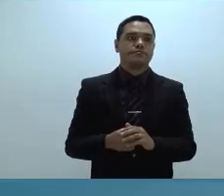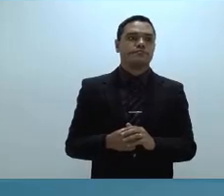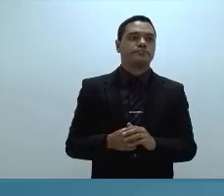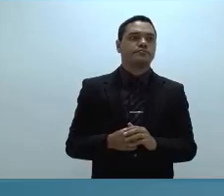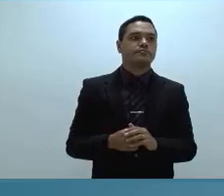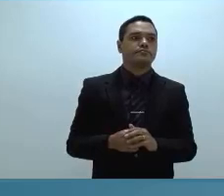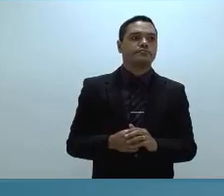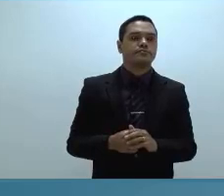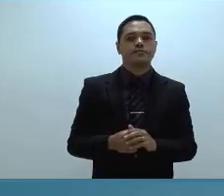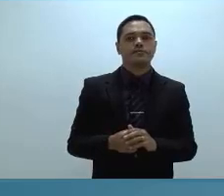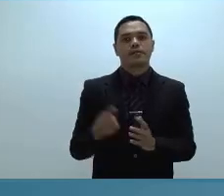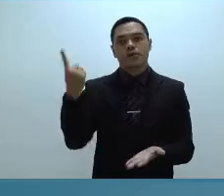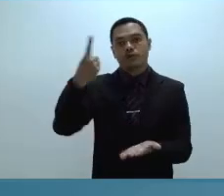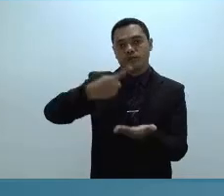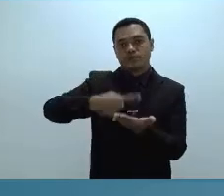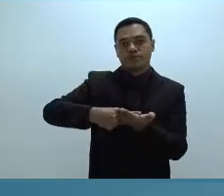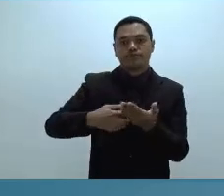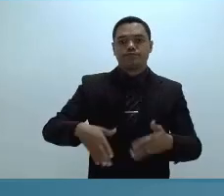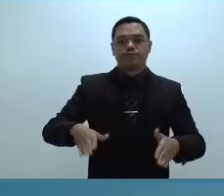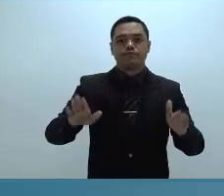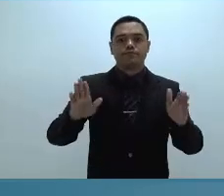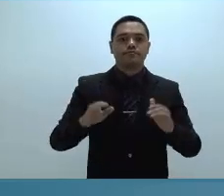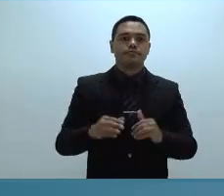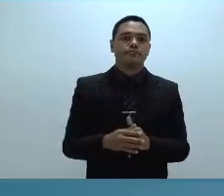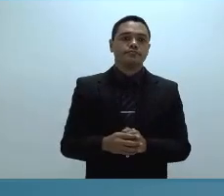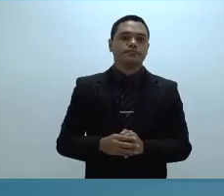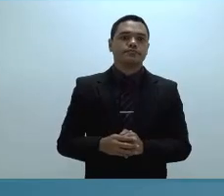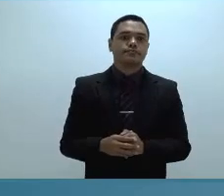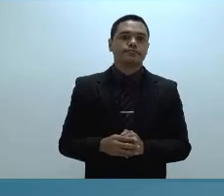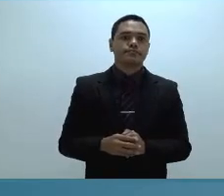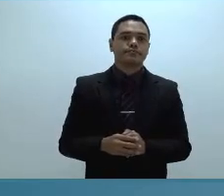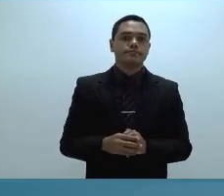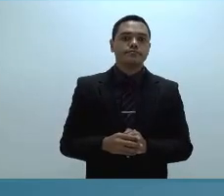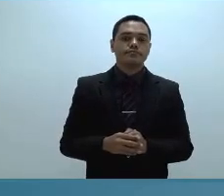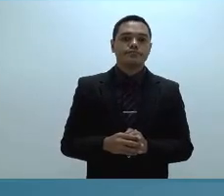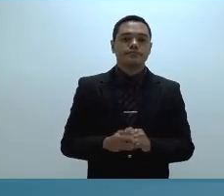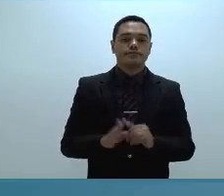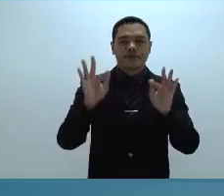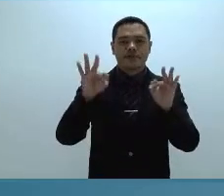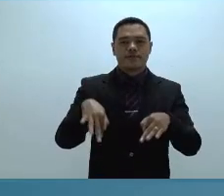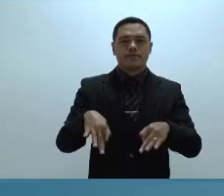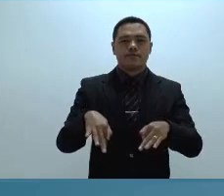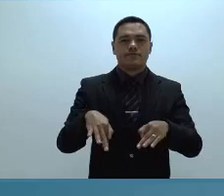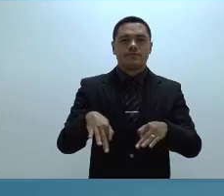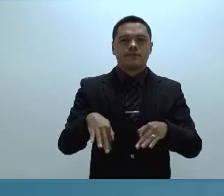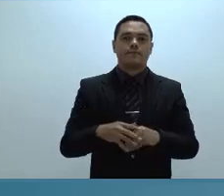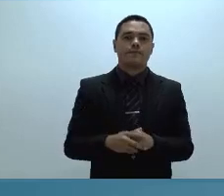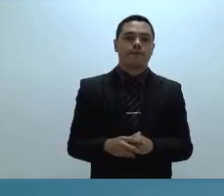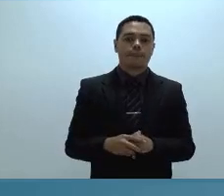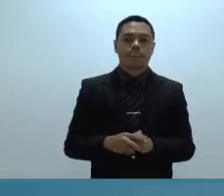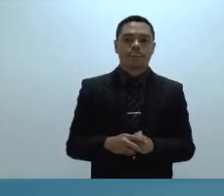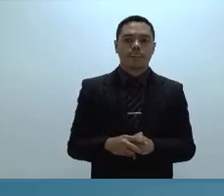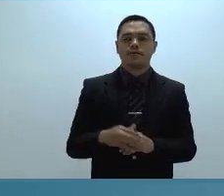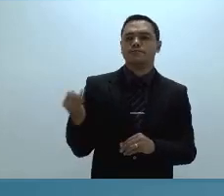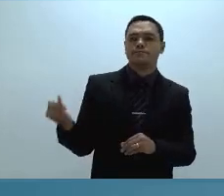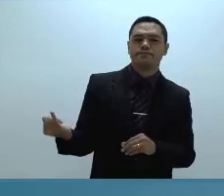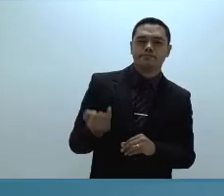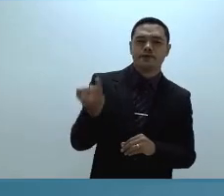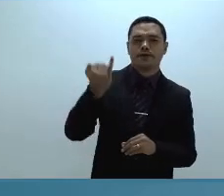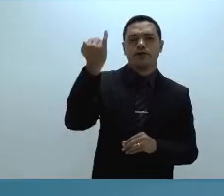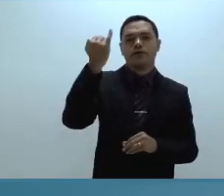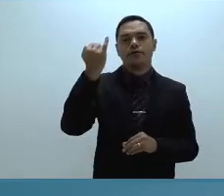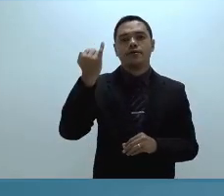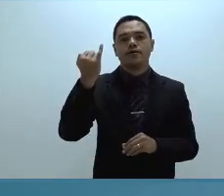o acordo continua para, ao final, dizer: a figura-se relevante para efeito de definição